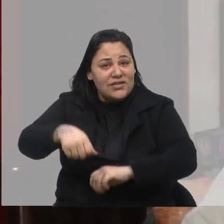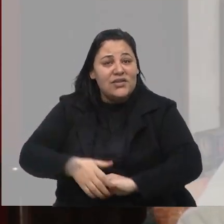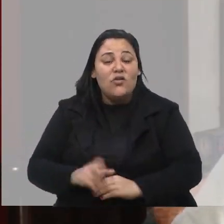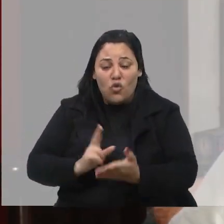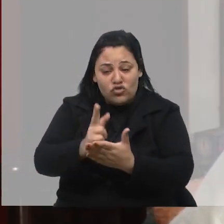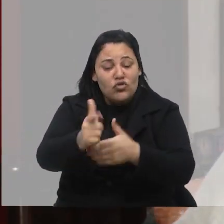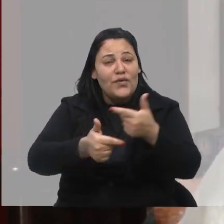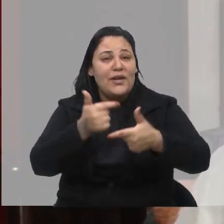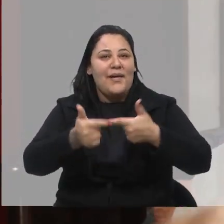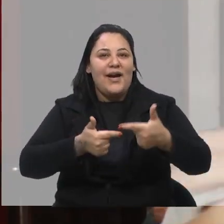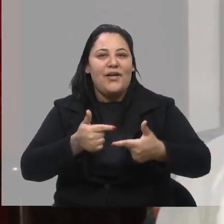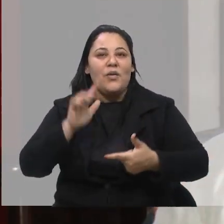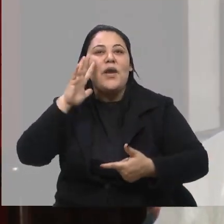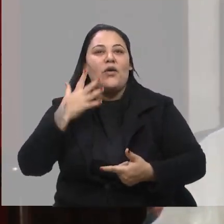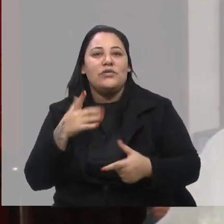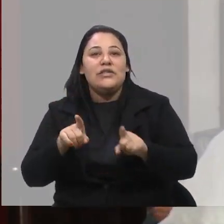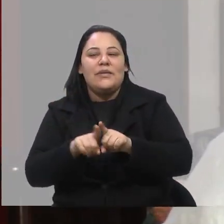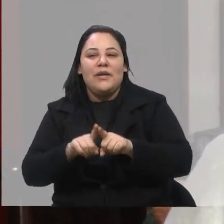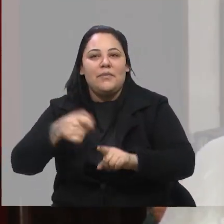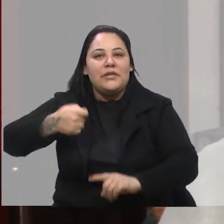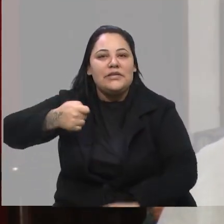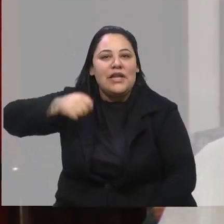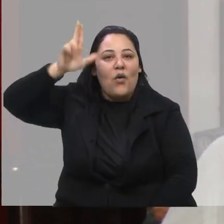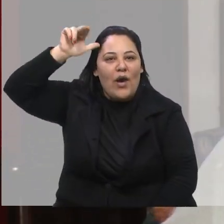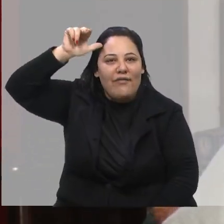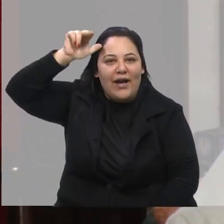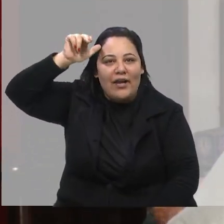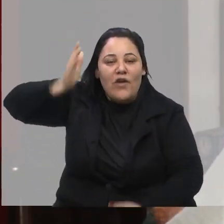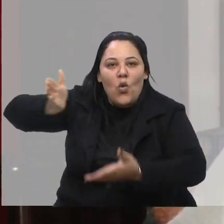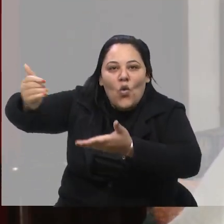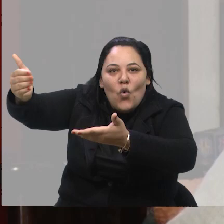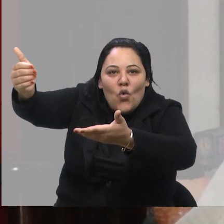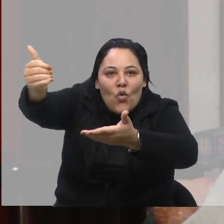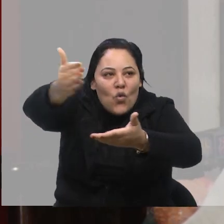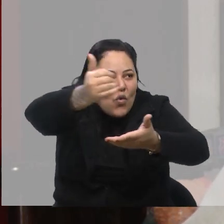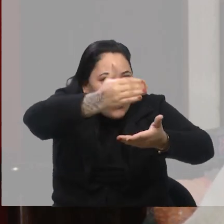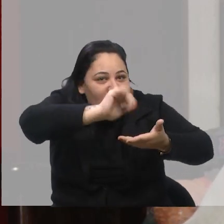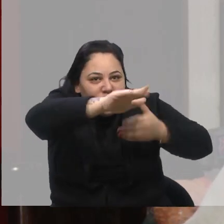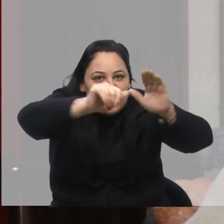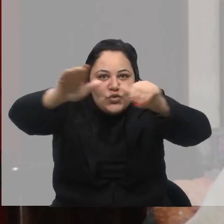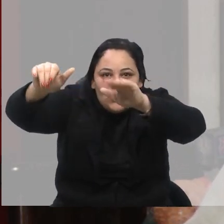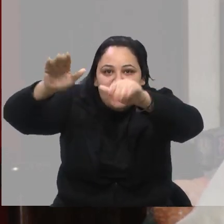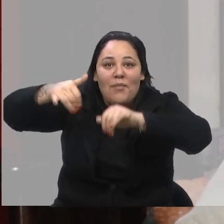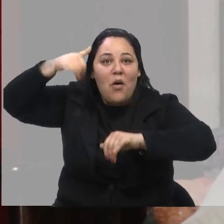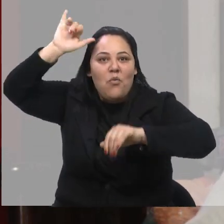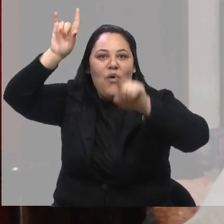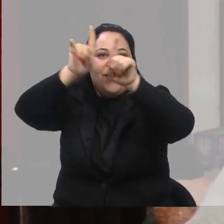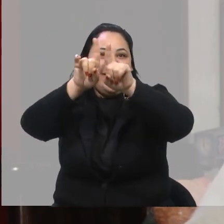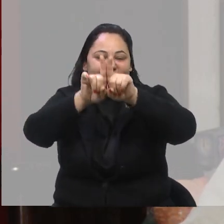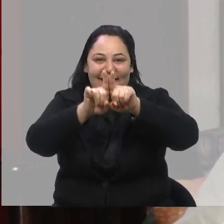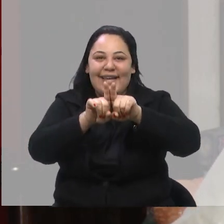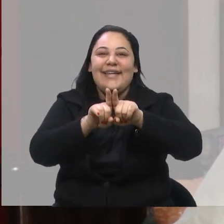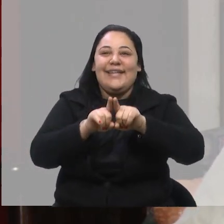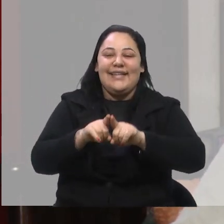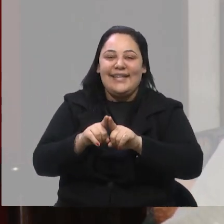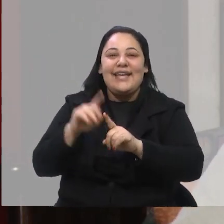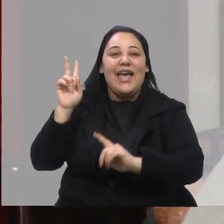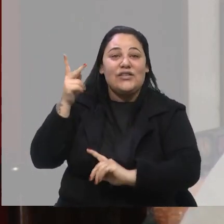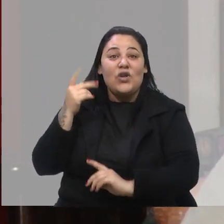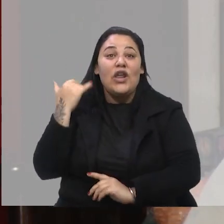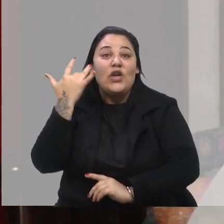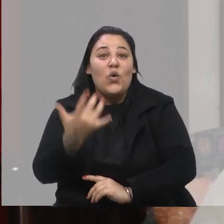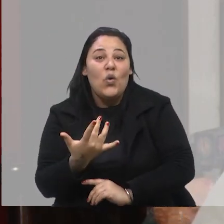isso aconteça, ele precisa do cavalo que vai reunir os bois. E essa história que é contada, normalmente,